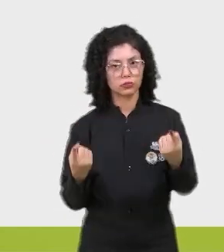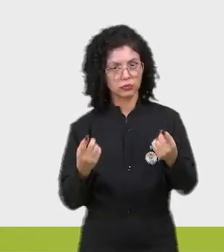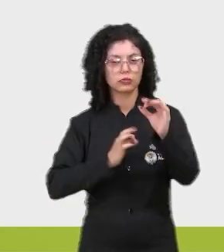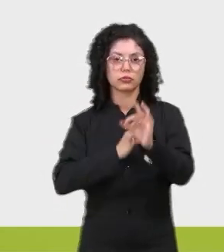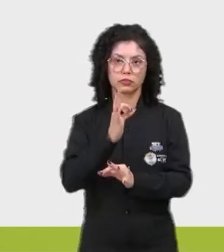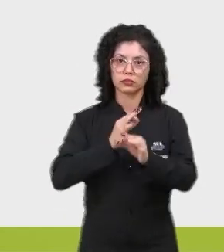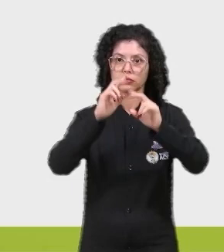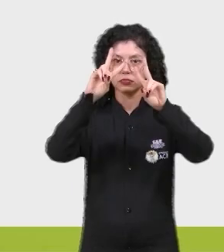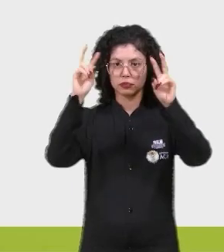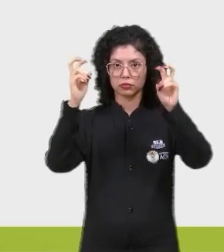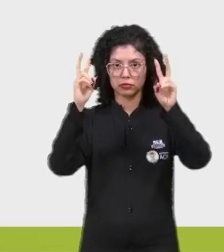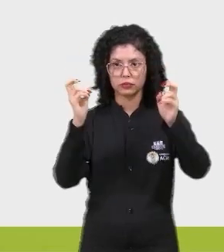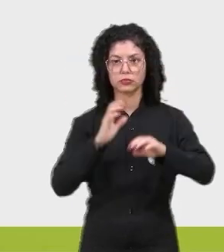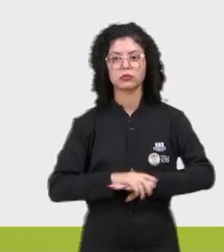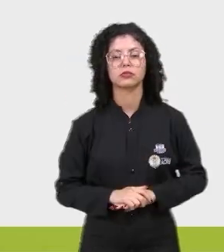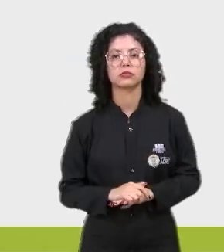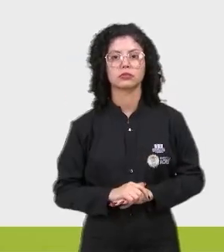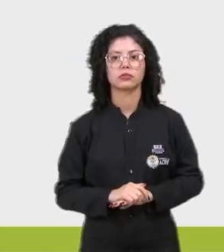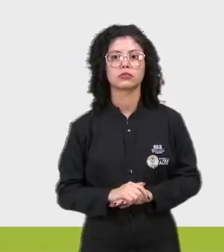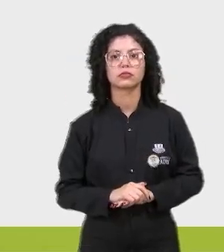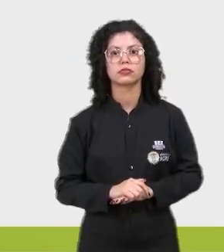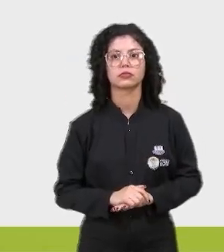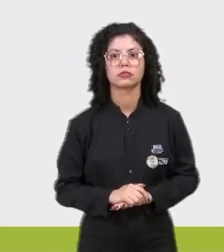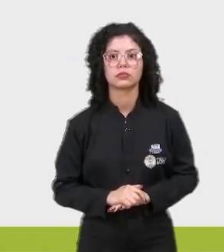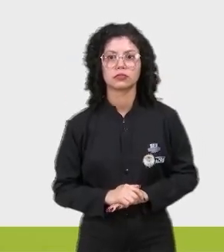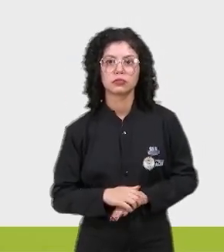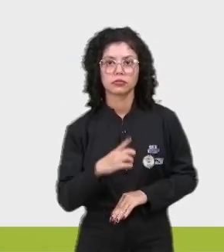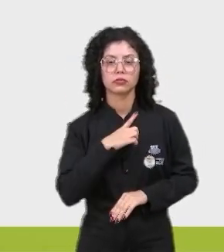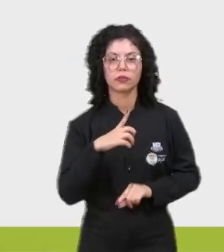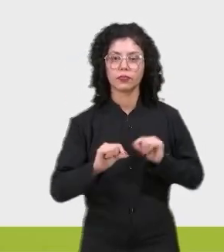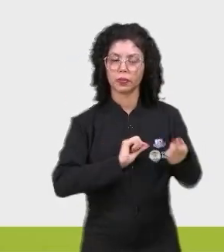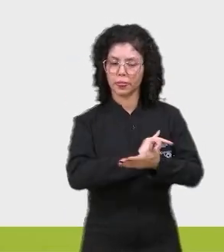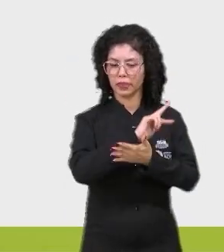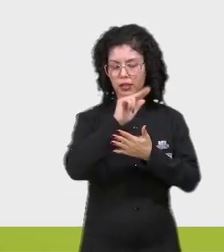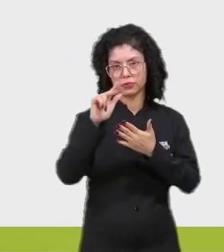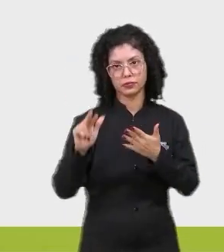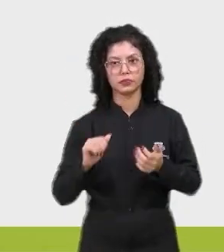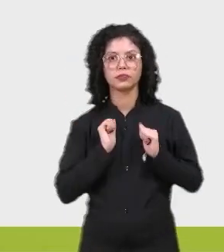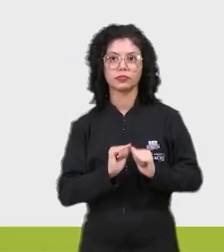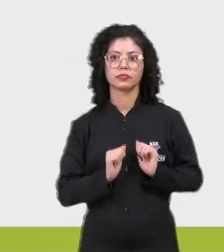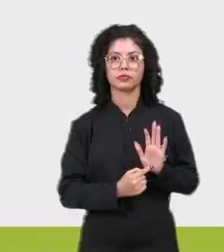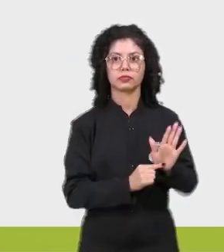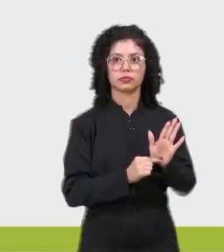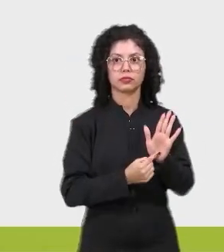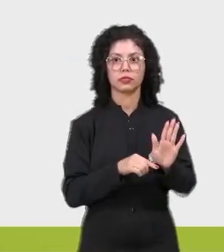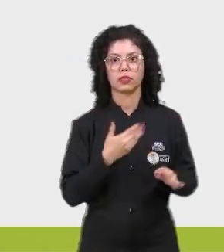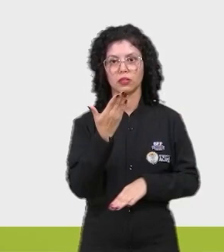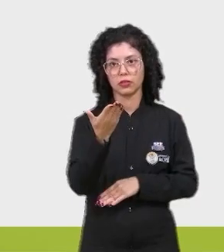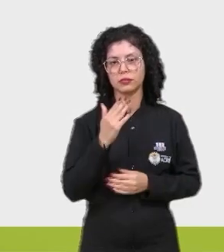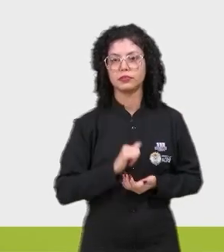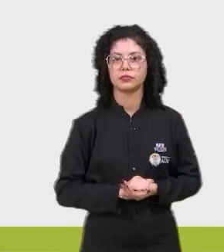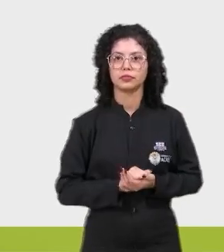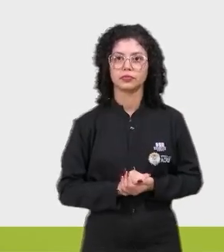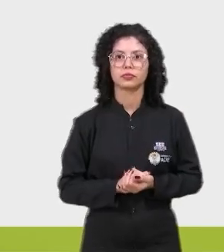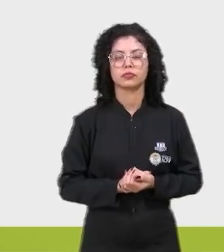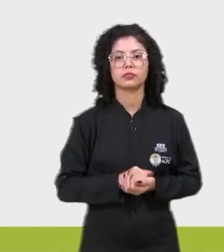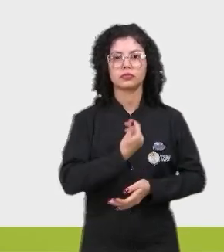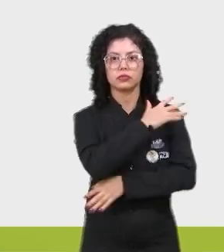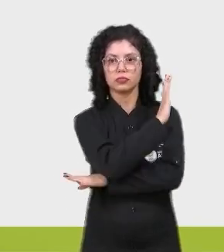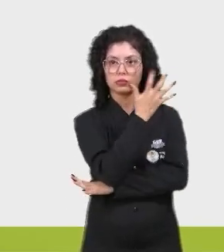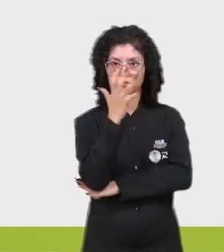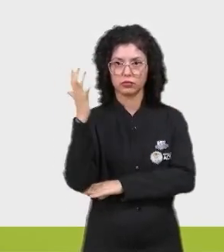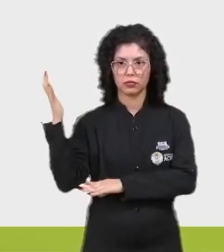se prepara de acordo com eixos, né? E aqui nós temos vários eixos que eu vou apontar para vocês. Nós temos aqui o eixo